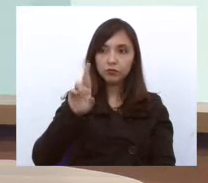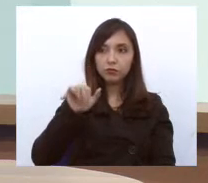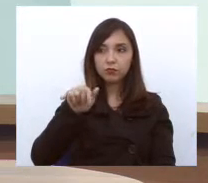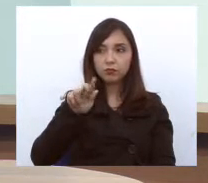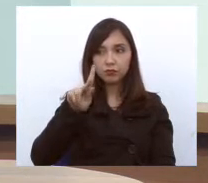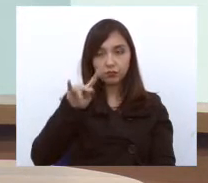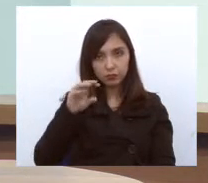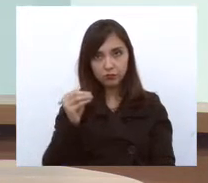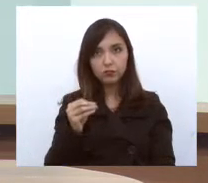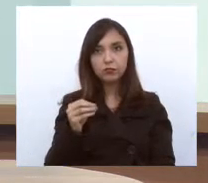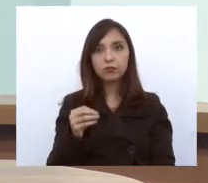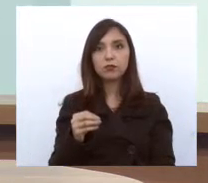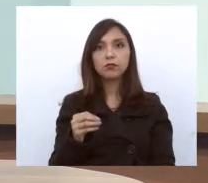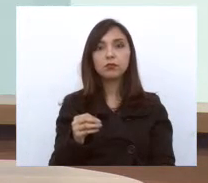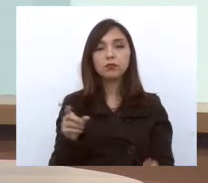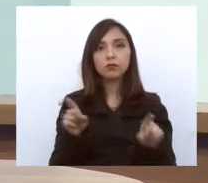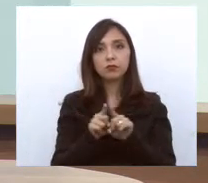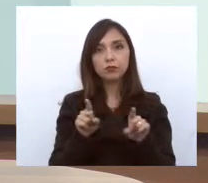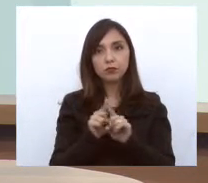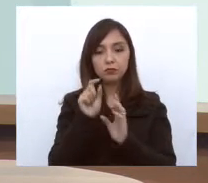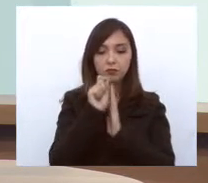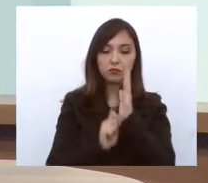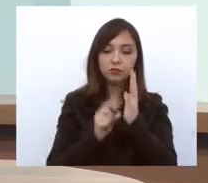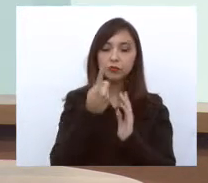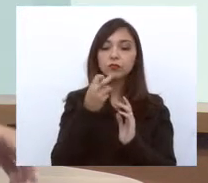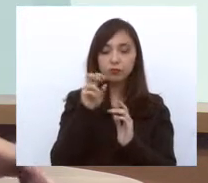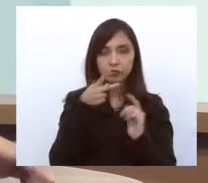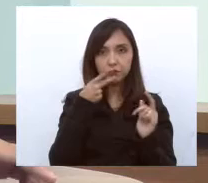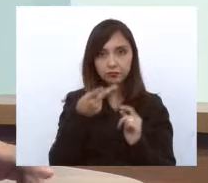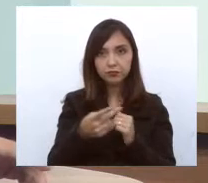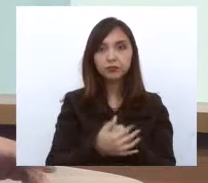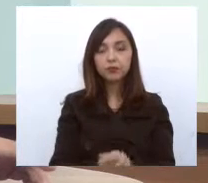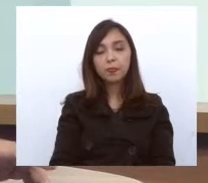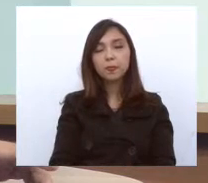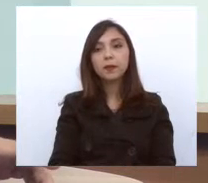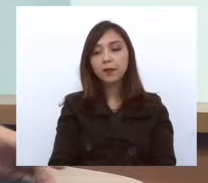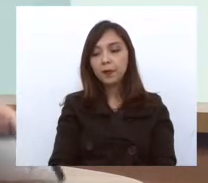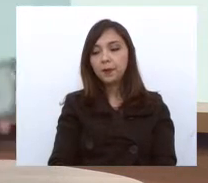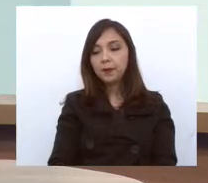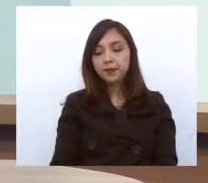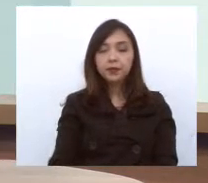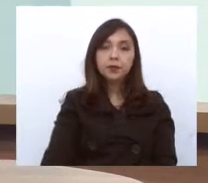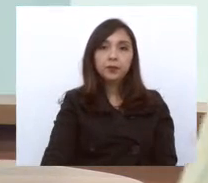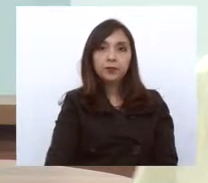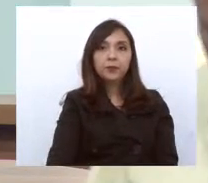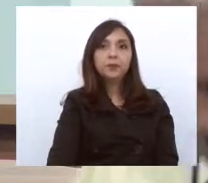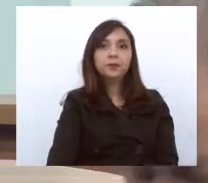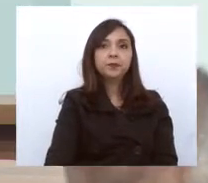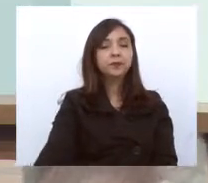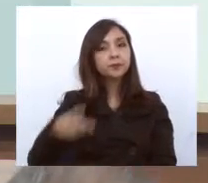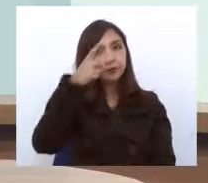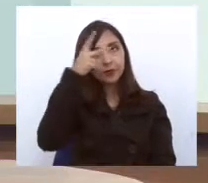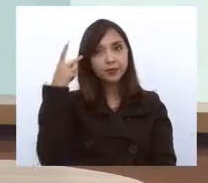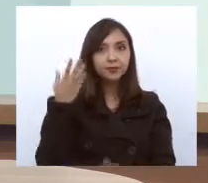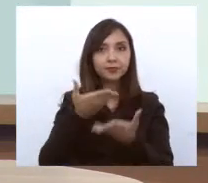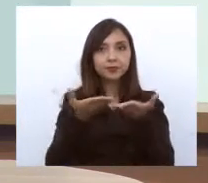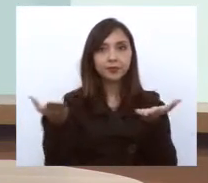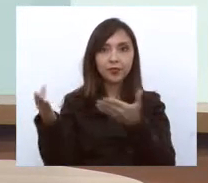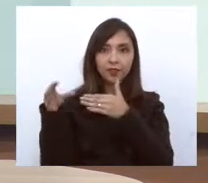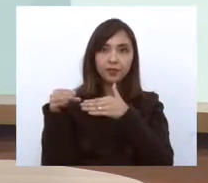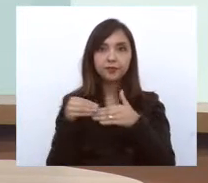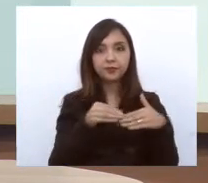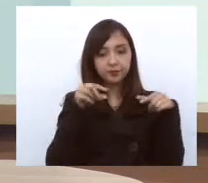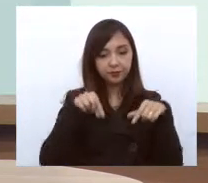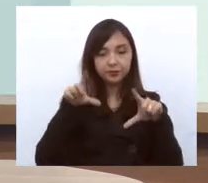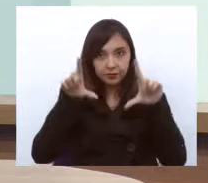parlamentar. E eu gostaria de falar pelo artigo 151, senhor presidente. Pelo artigo 151, vereador. Presidente, senhores vereadores, público que nos acompanha nesta